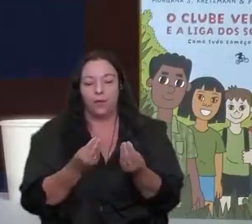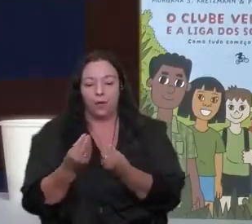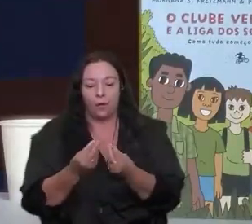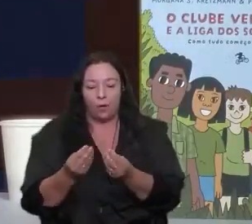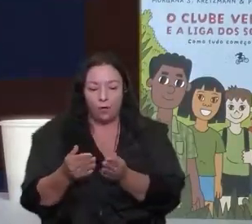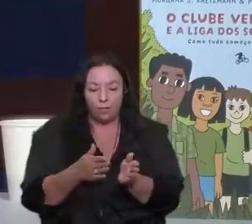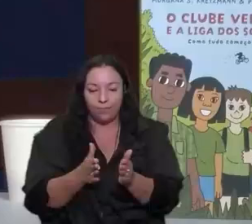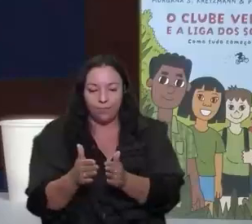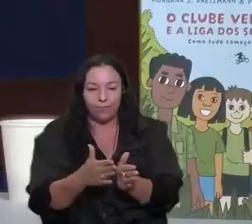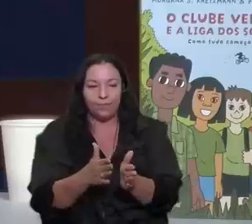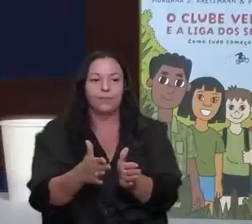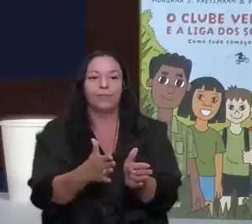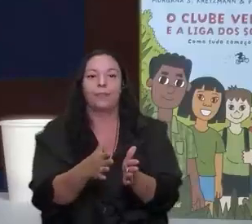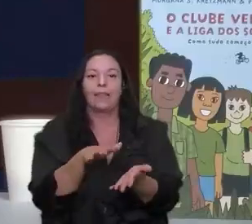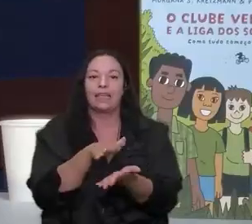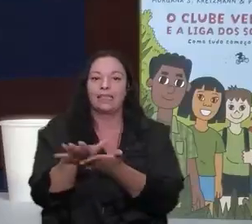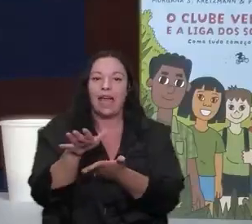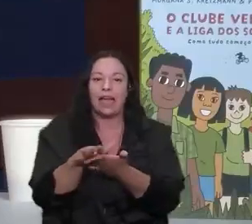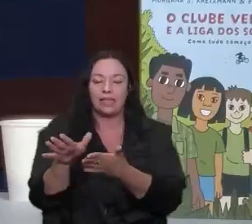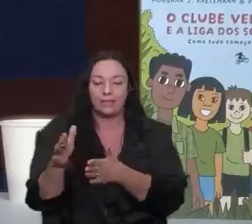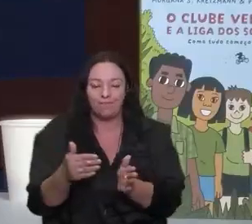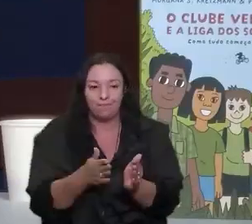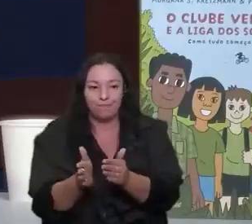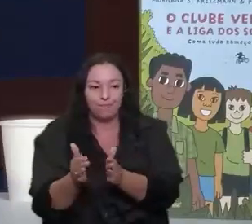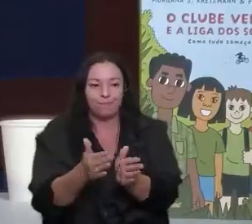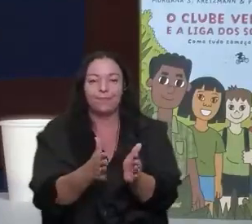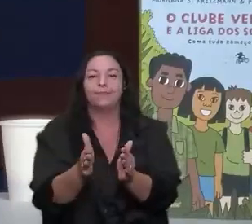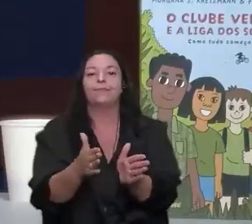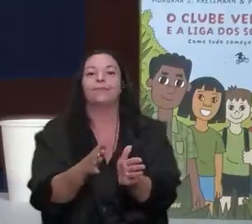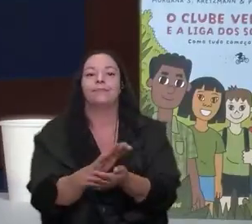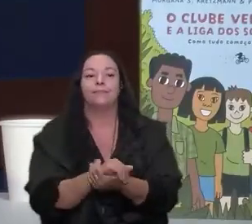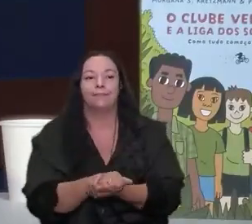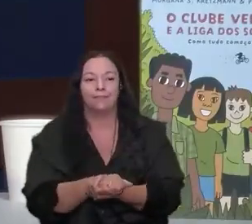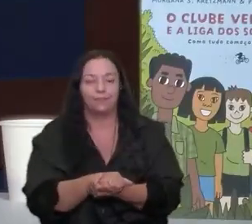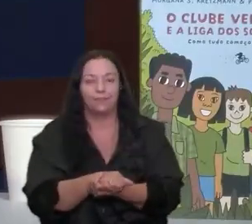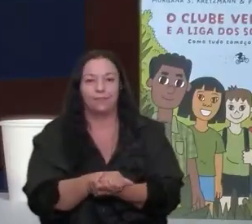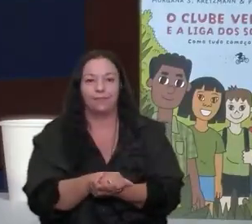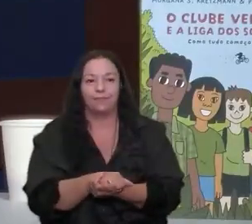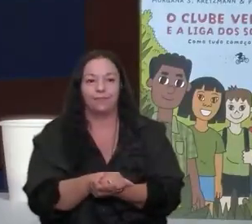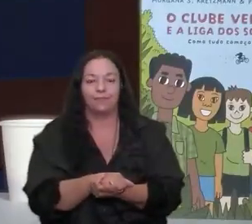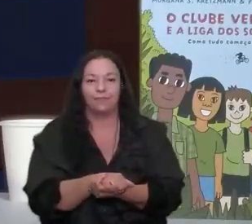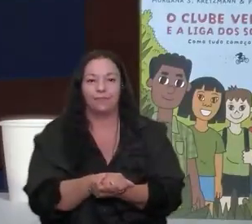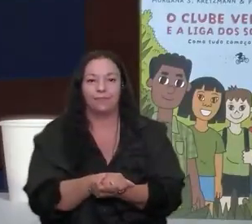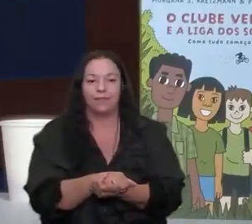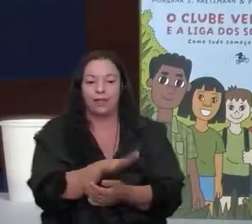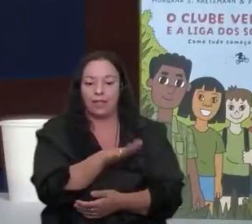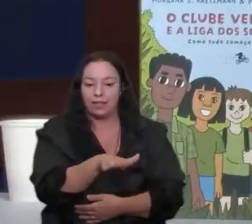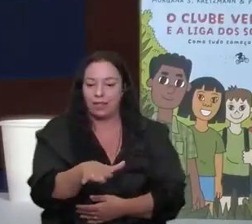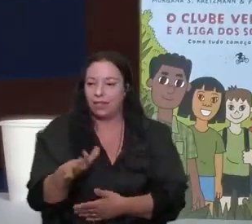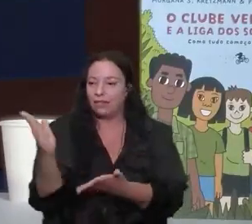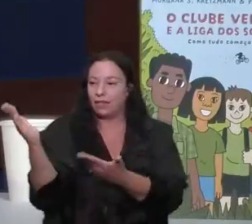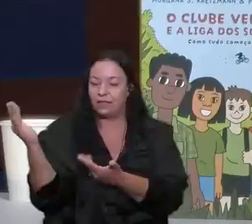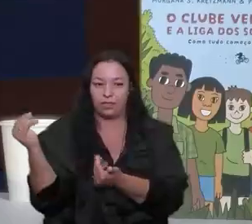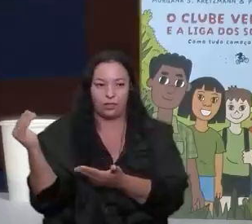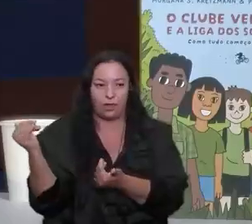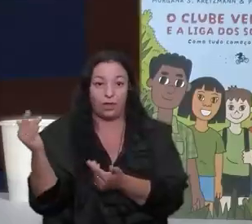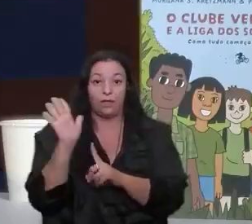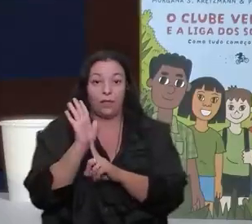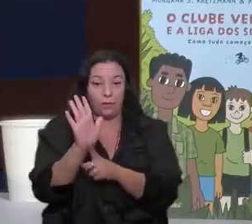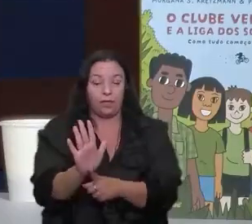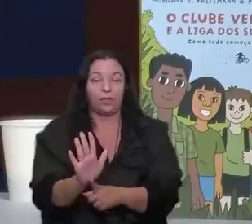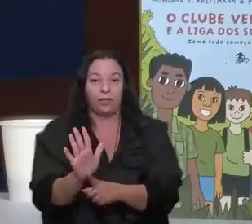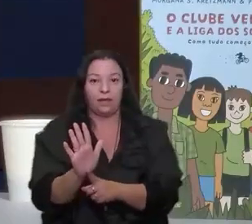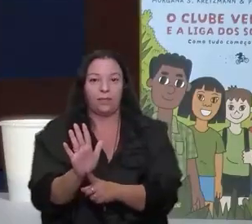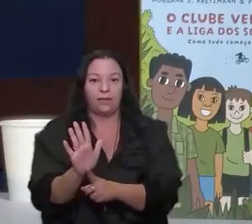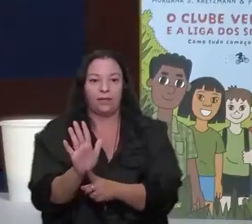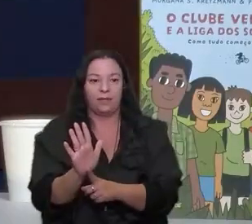encruzilhada, ou como sair de uma encruzilhada, é na crença no potencial de cada criança e de cada jovem. E é mostrar para